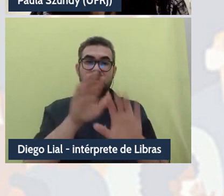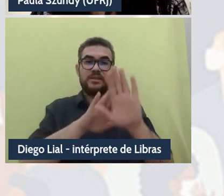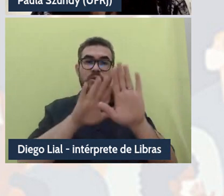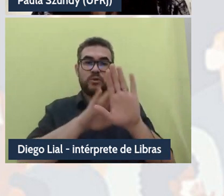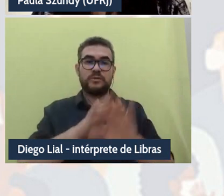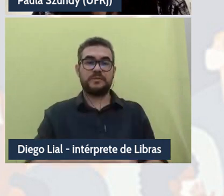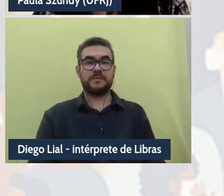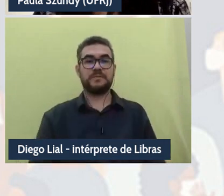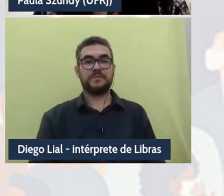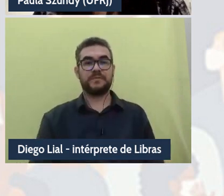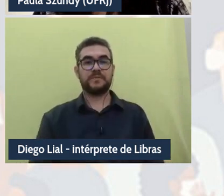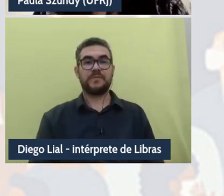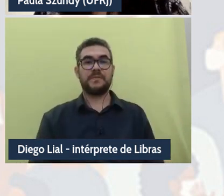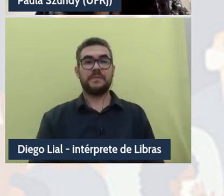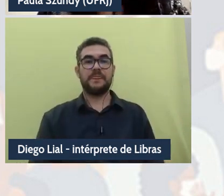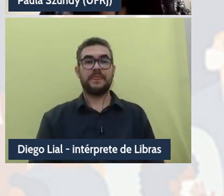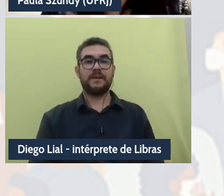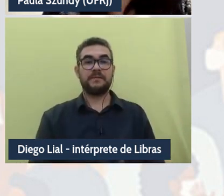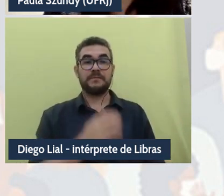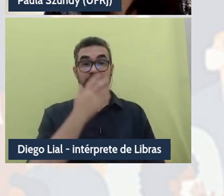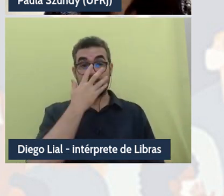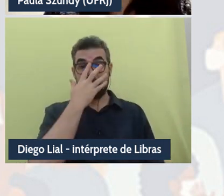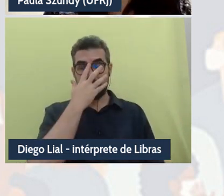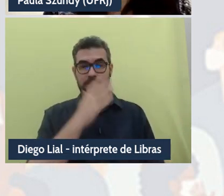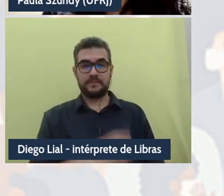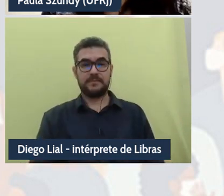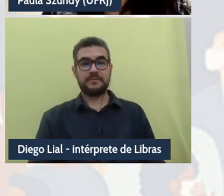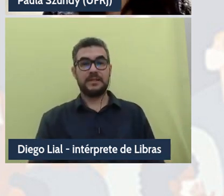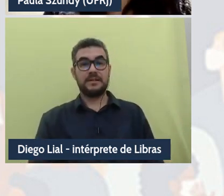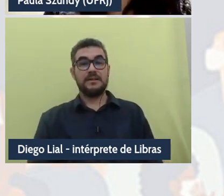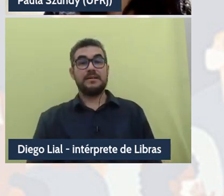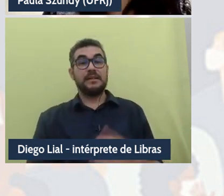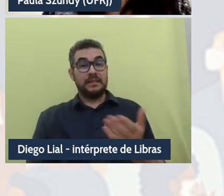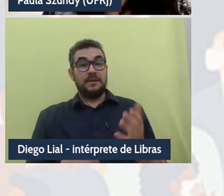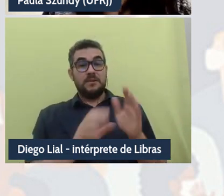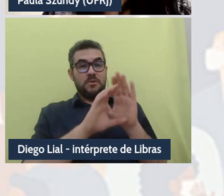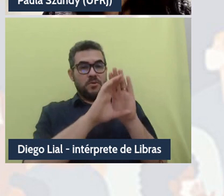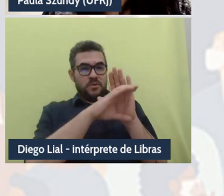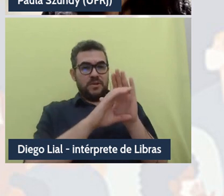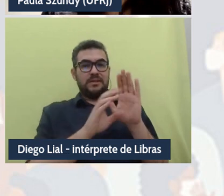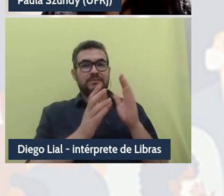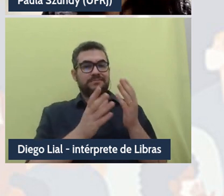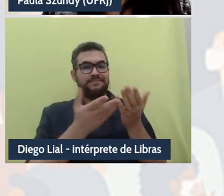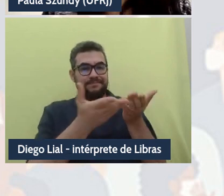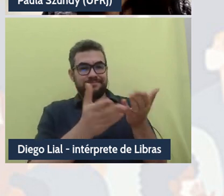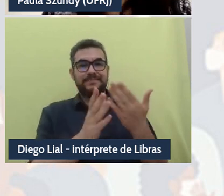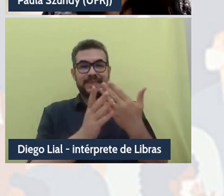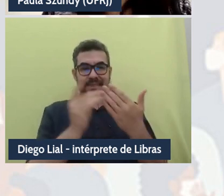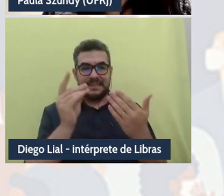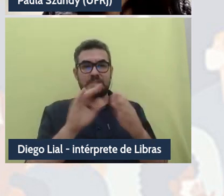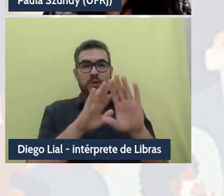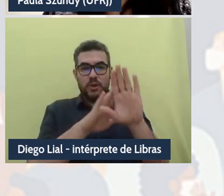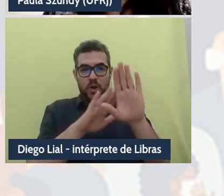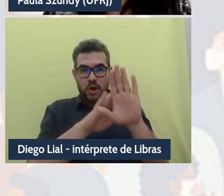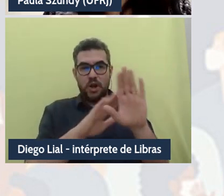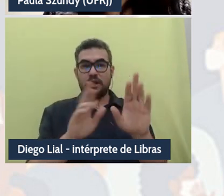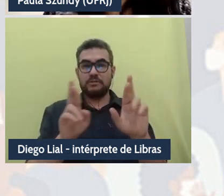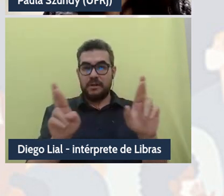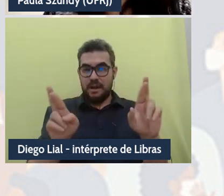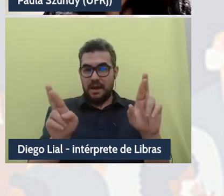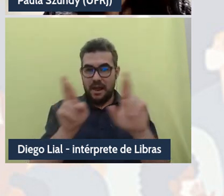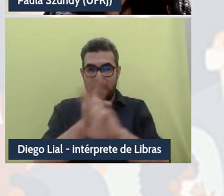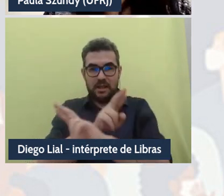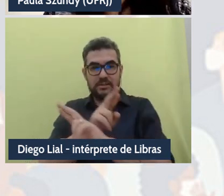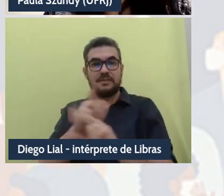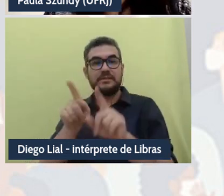Interrelacionada, né, a ideia de ideologias, né, de signo ideológico, eu também trabalho com a concepção de